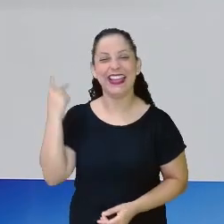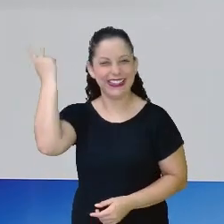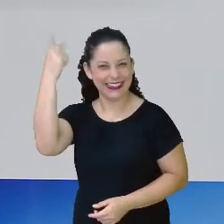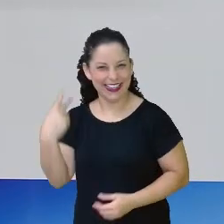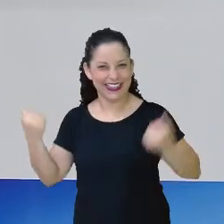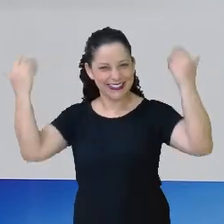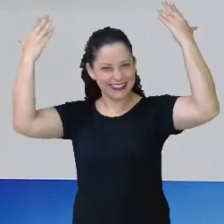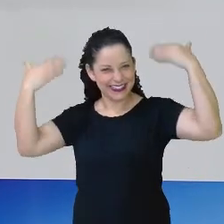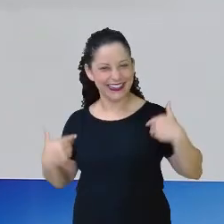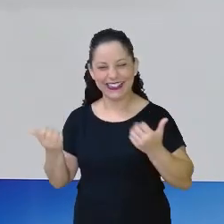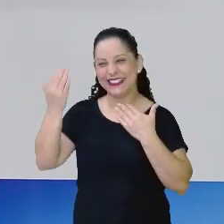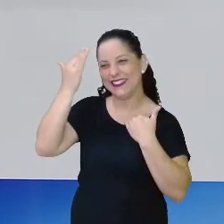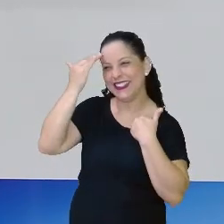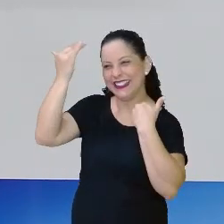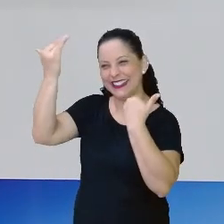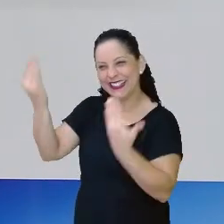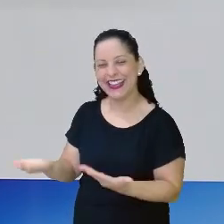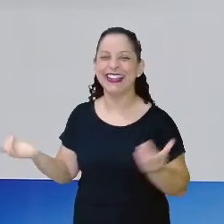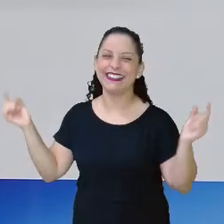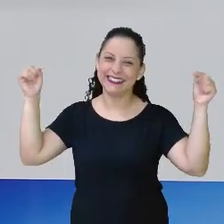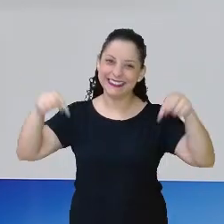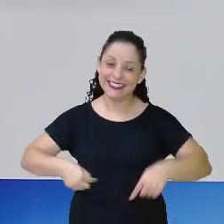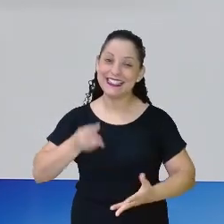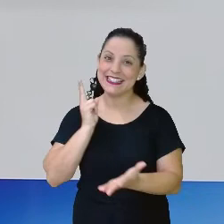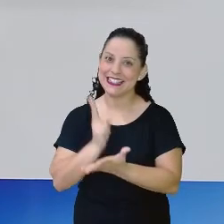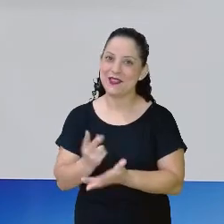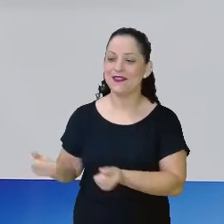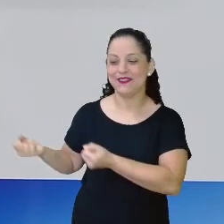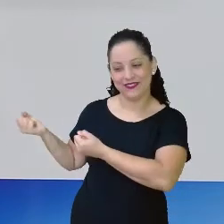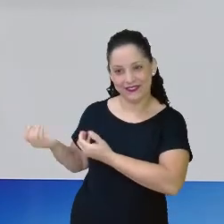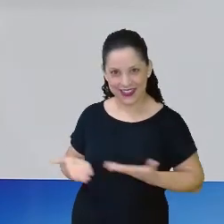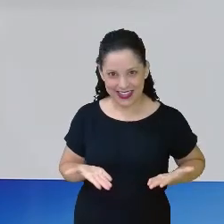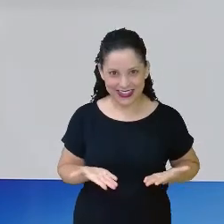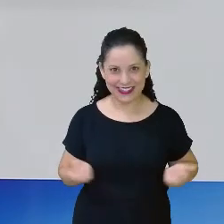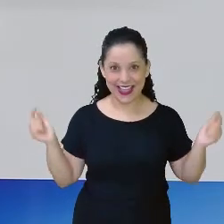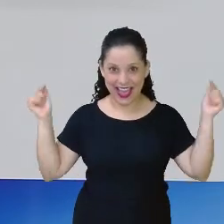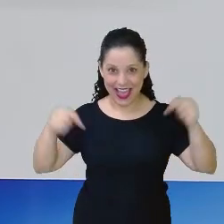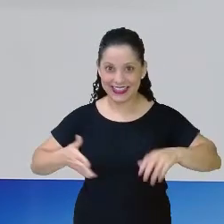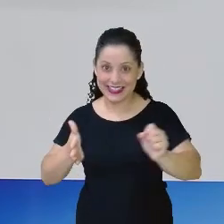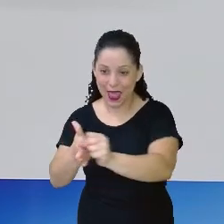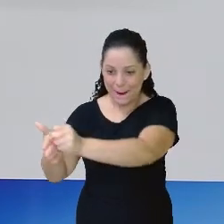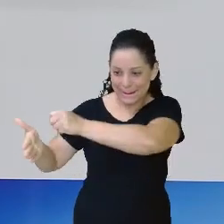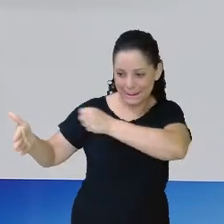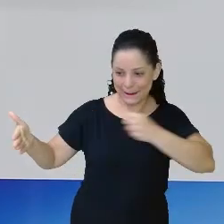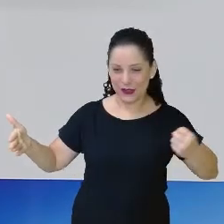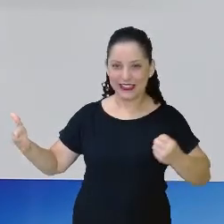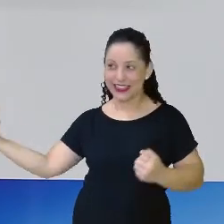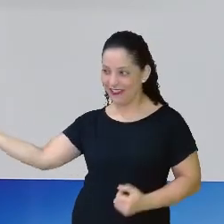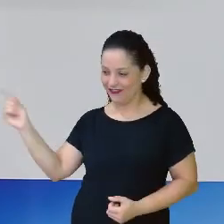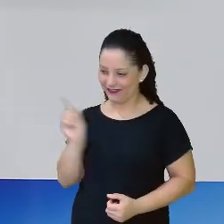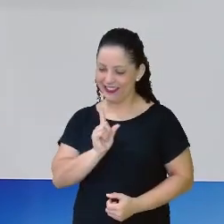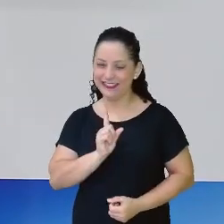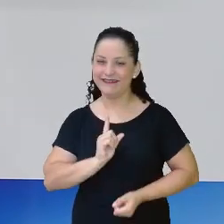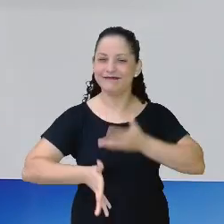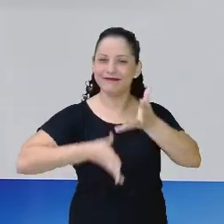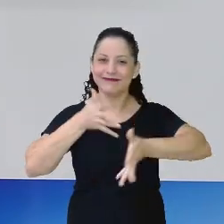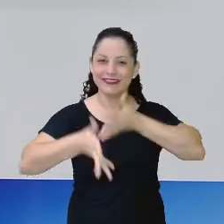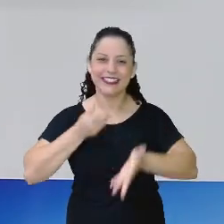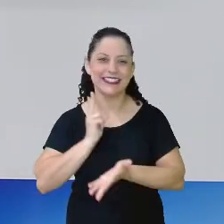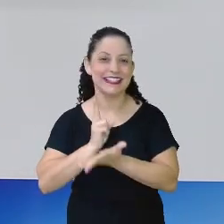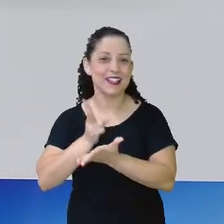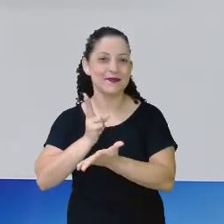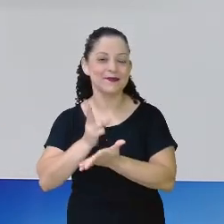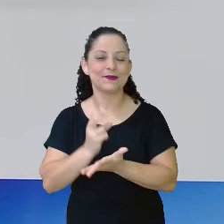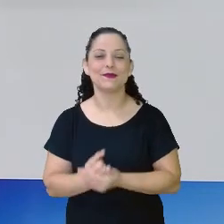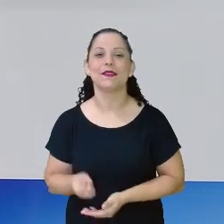Késia, muito obrigada por estar aqui, como sempre. Venha sempre, tá? A porta literalmente está aberta para você. Professor Givanilson, se tiver algum